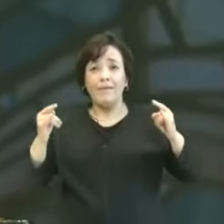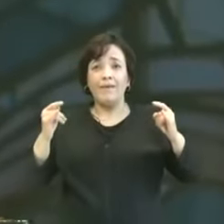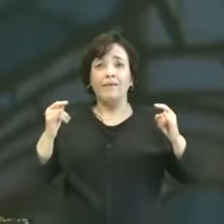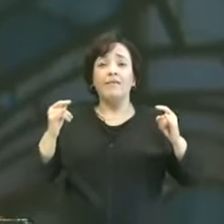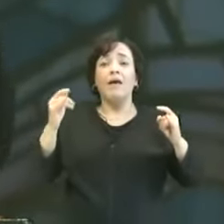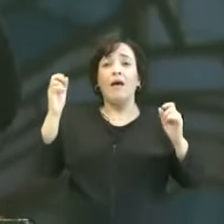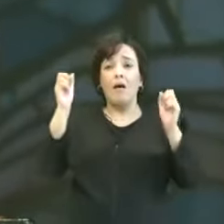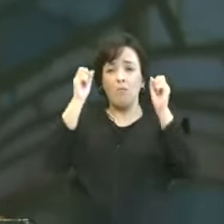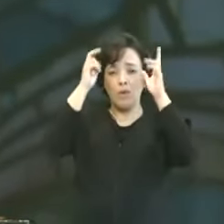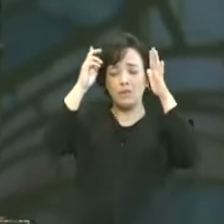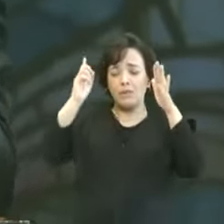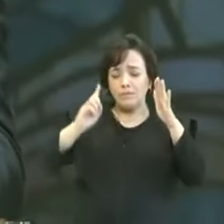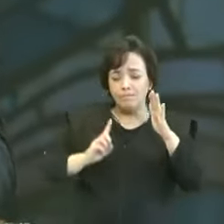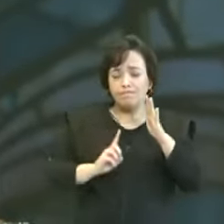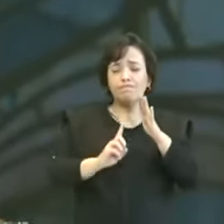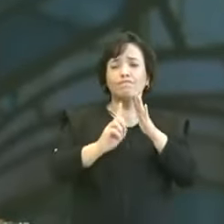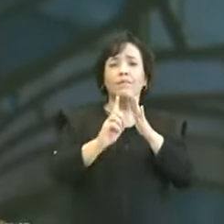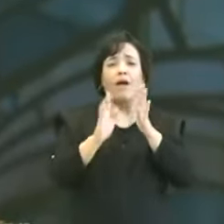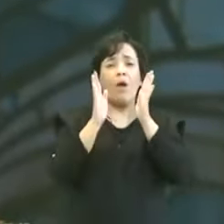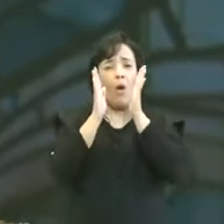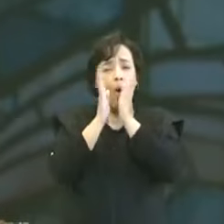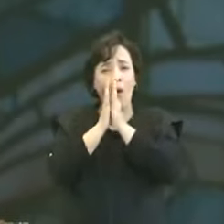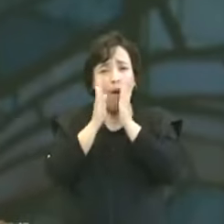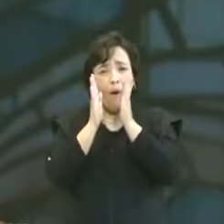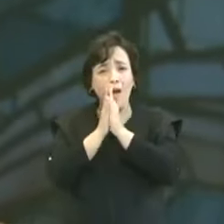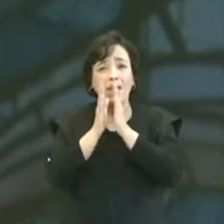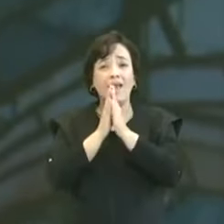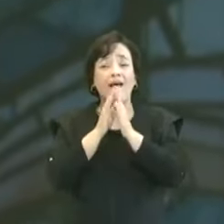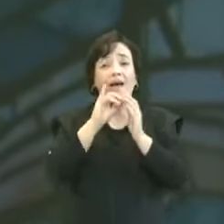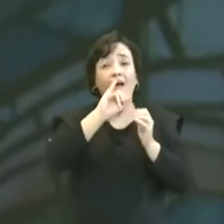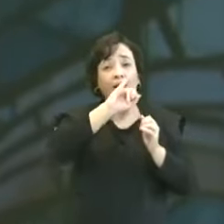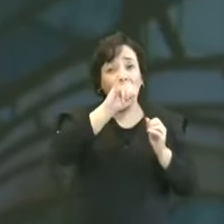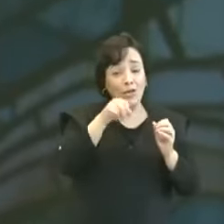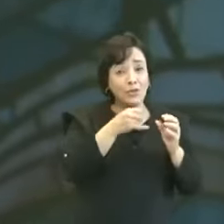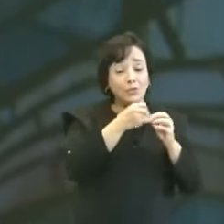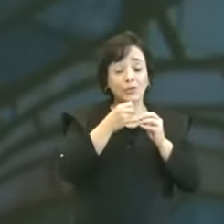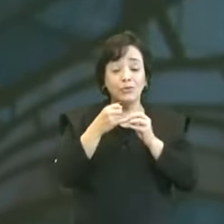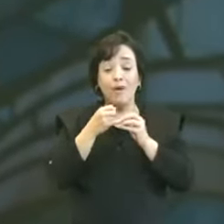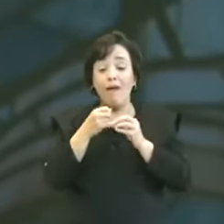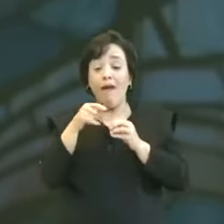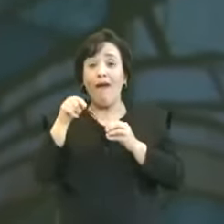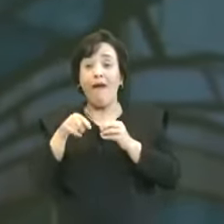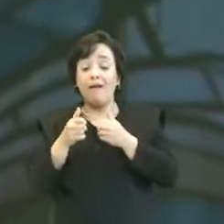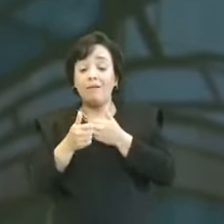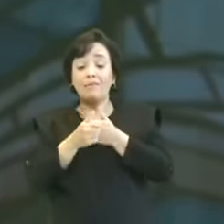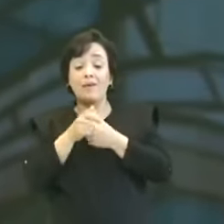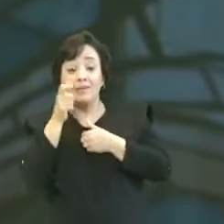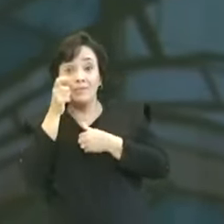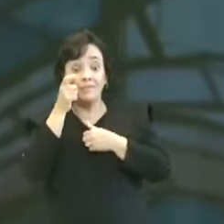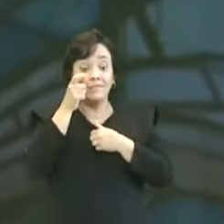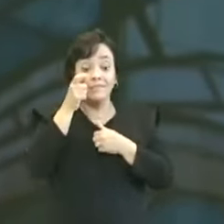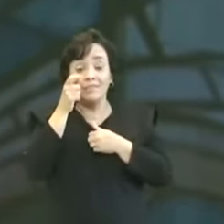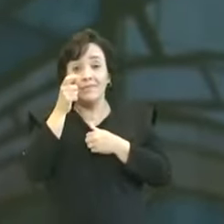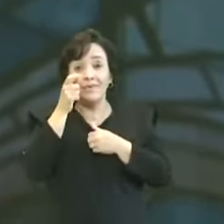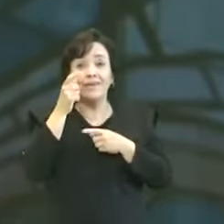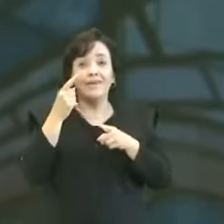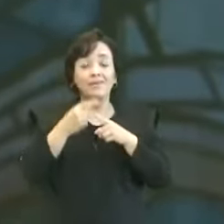constantemente, continuamente, porque na tenda as coisas aconteciam, na tenda ele era